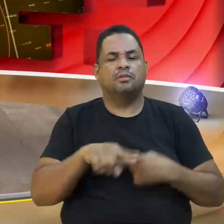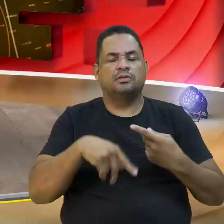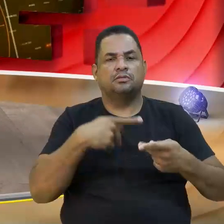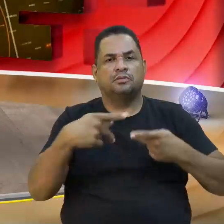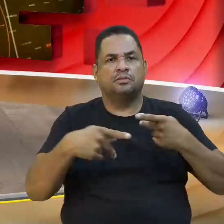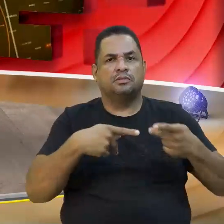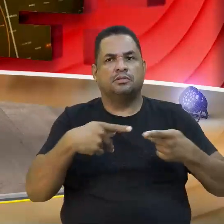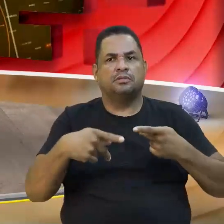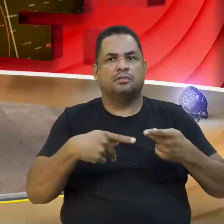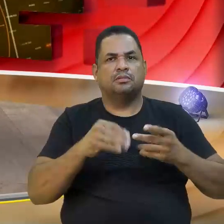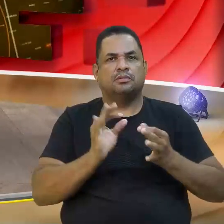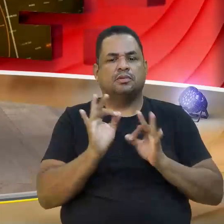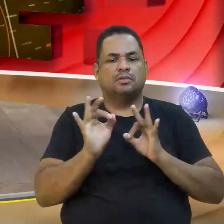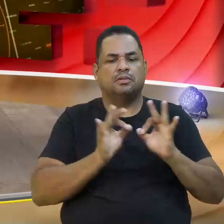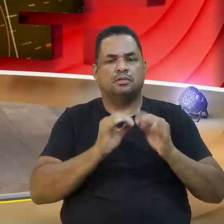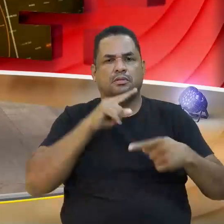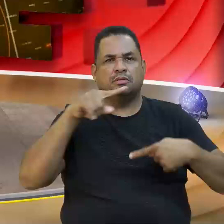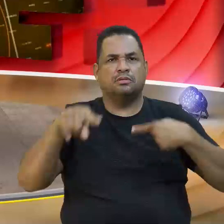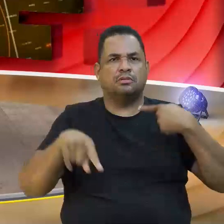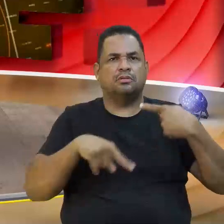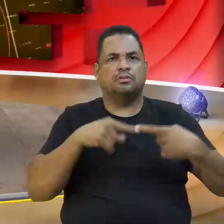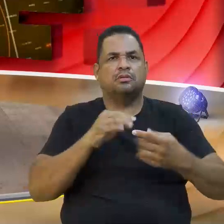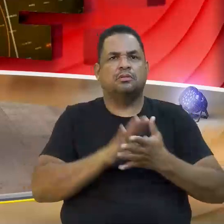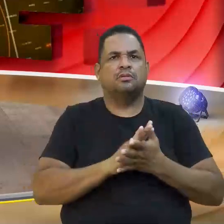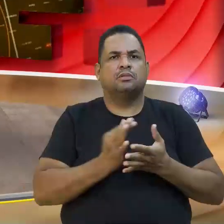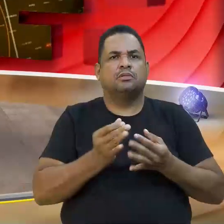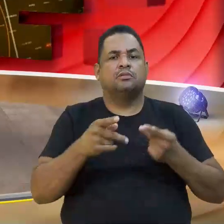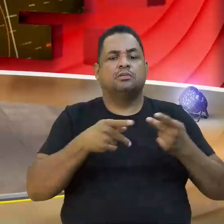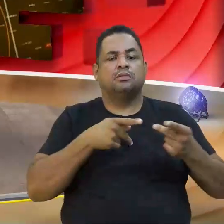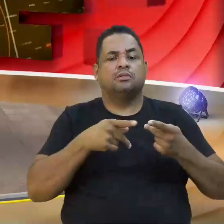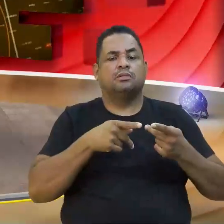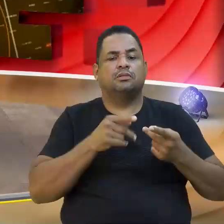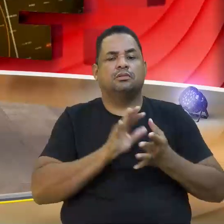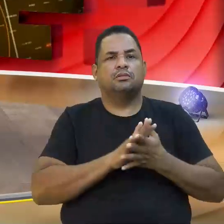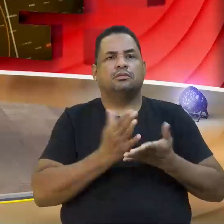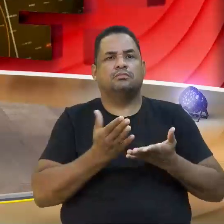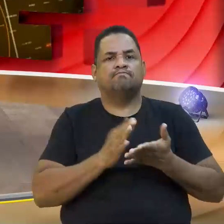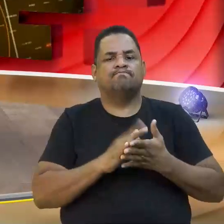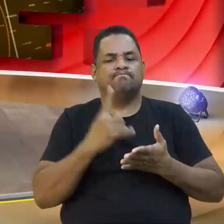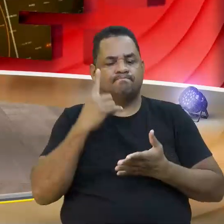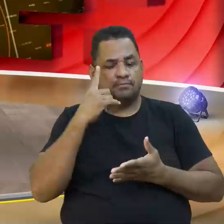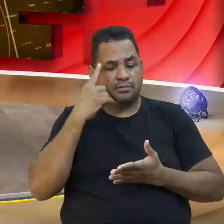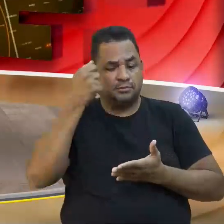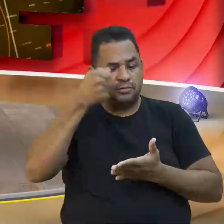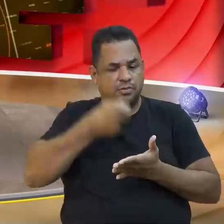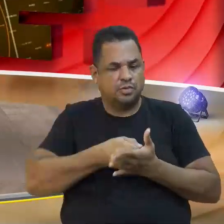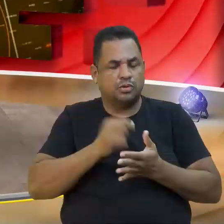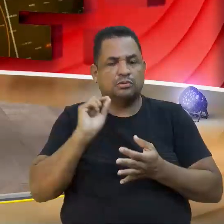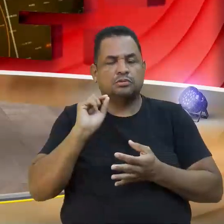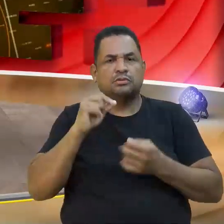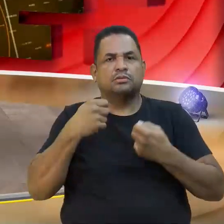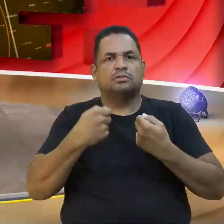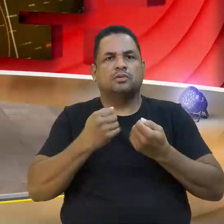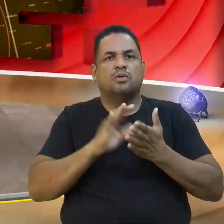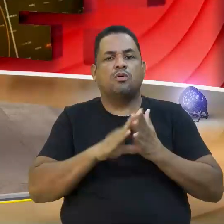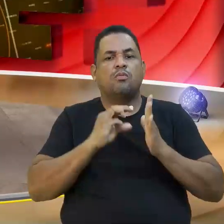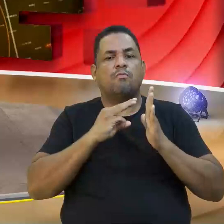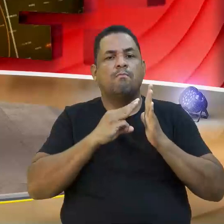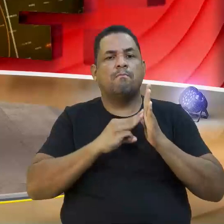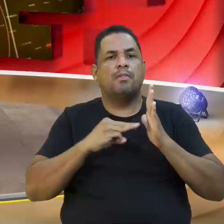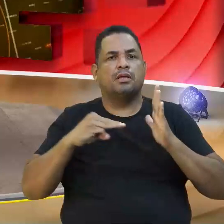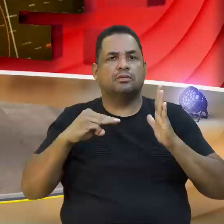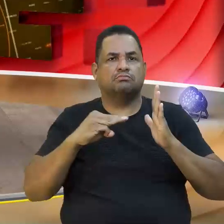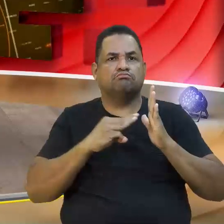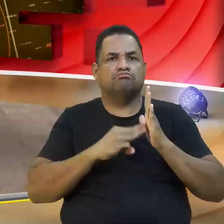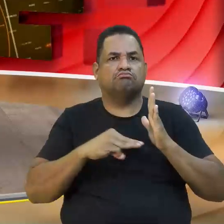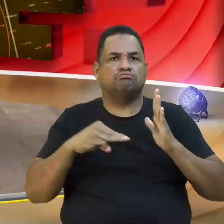tudo, definir o objetivo, a gente precisa planejar a sua preparação, né? Você tem que decidir quais métodos você vai usar. Tá, você quer chegar